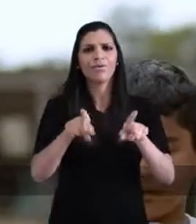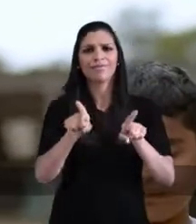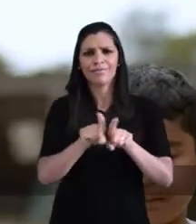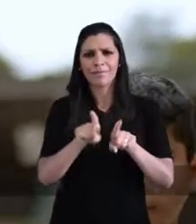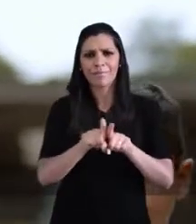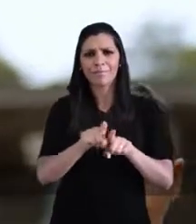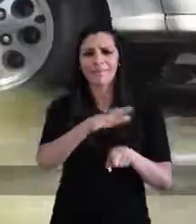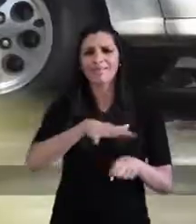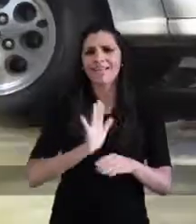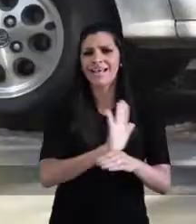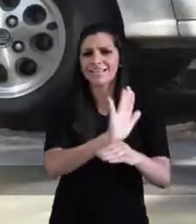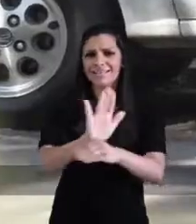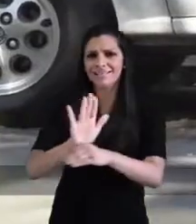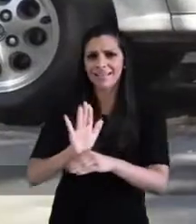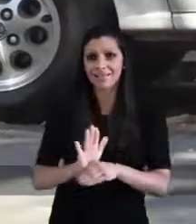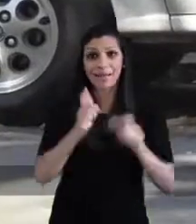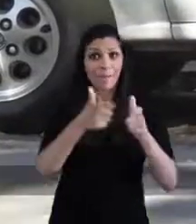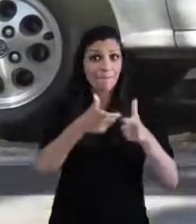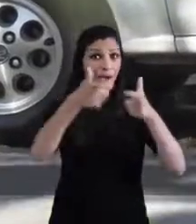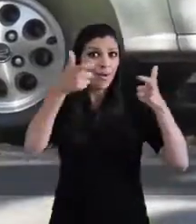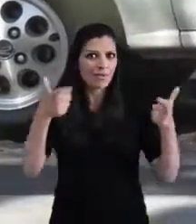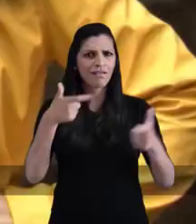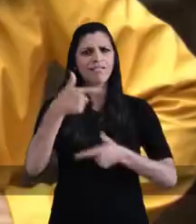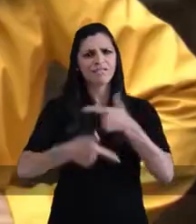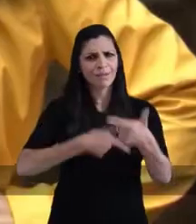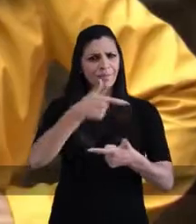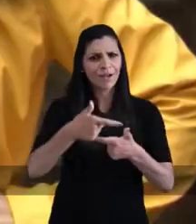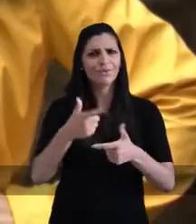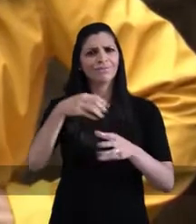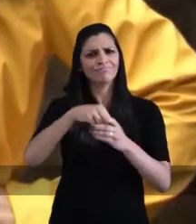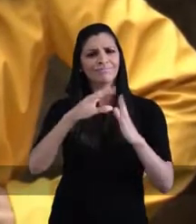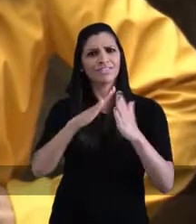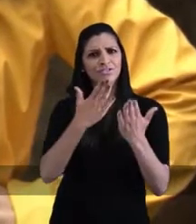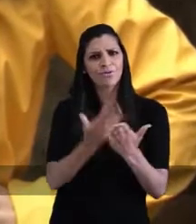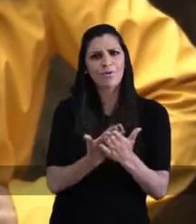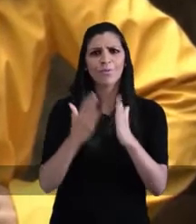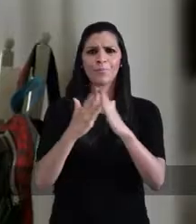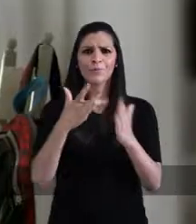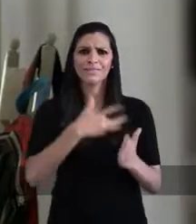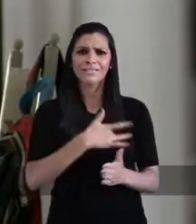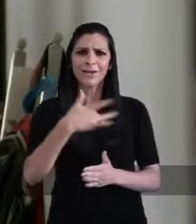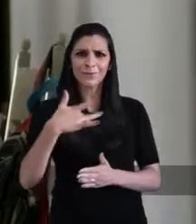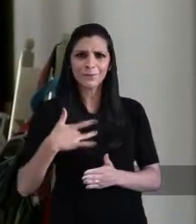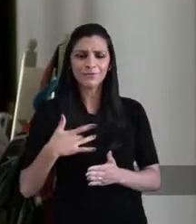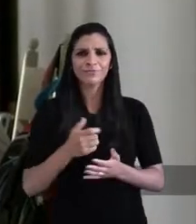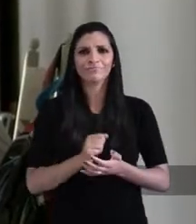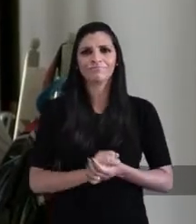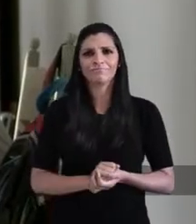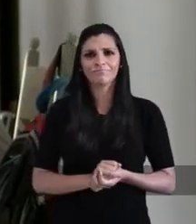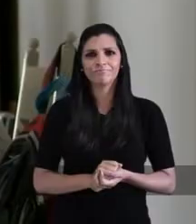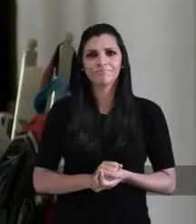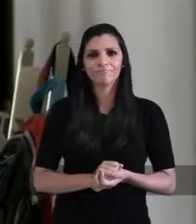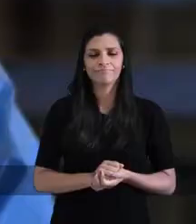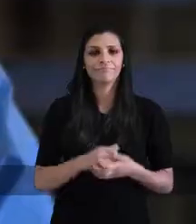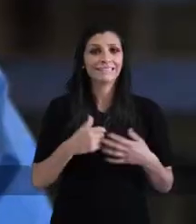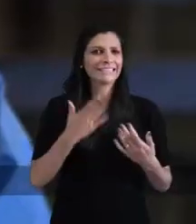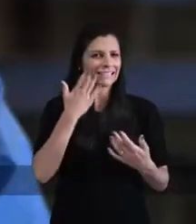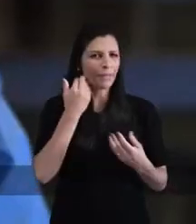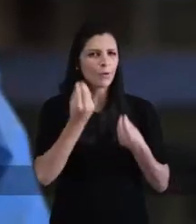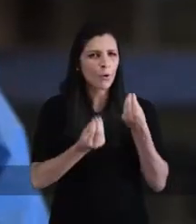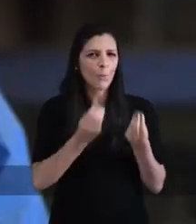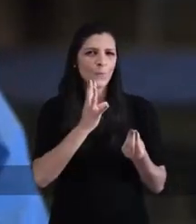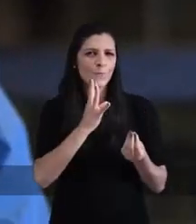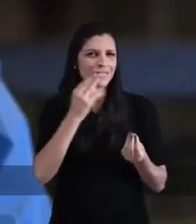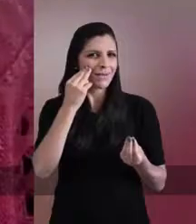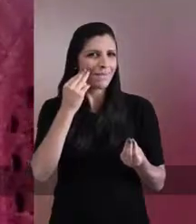As mulheres são maioria da população. São maioria na rede de assistência. São a maioria das trabalhadoras nas escolas, nos